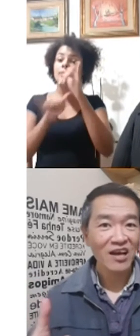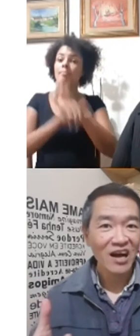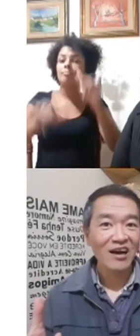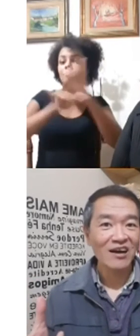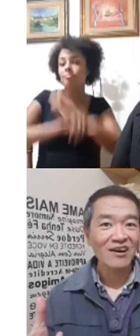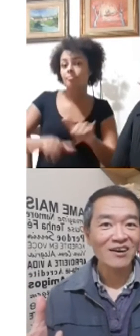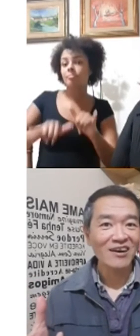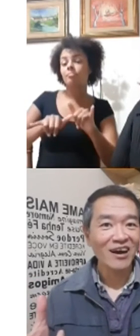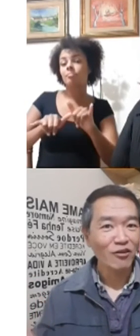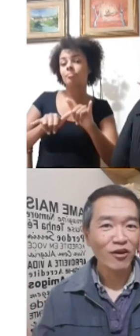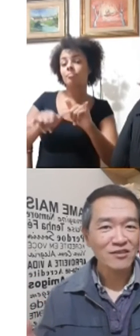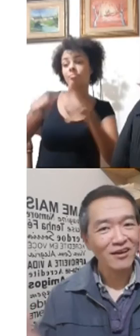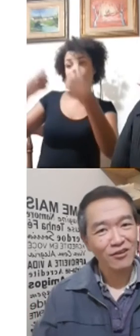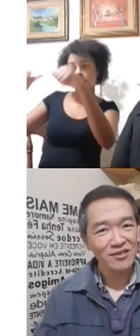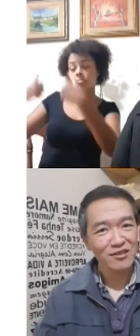mas